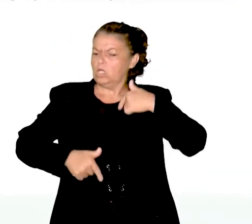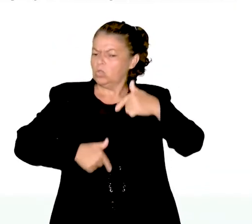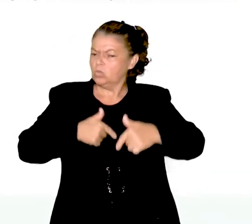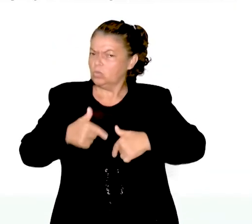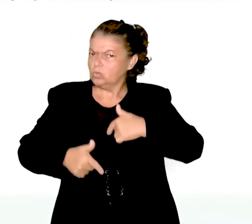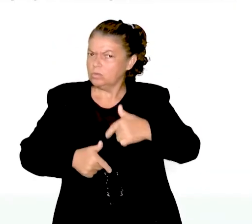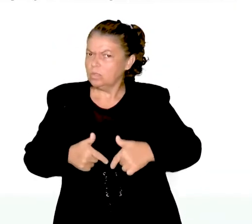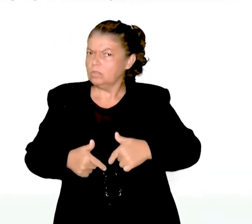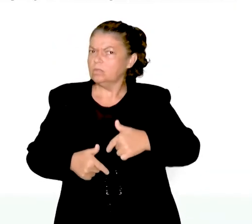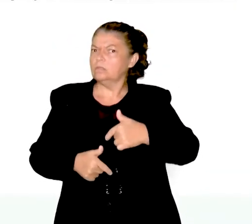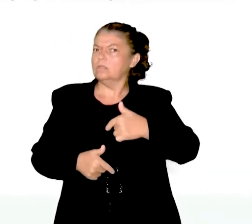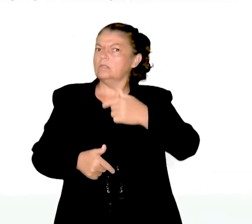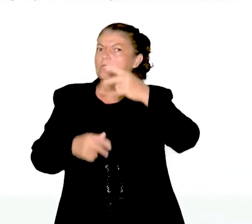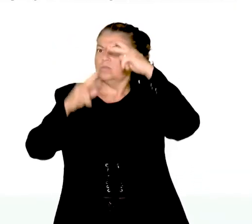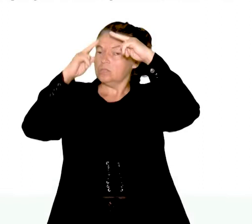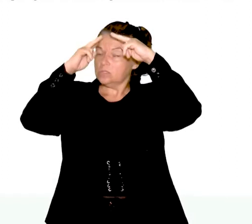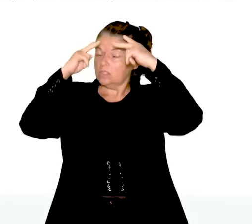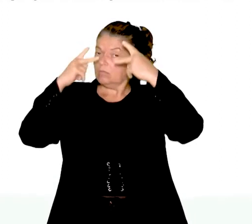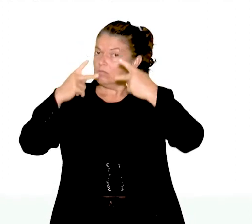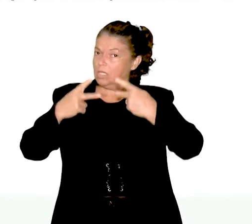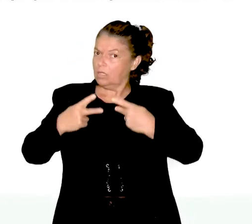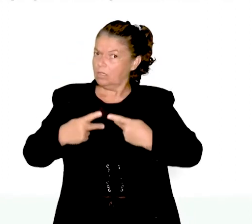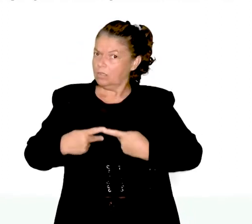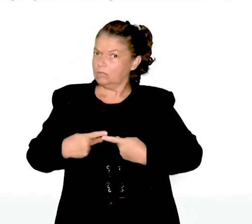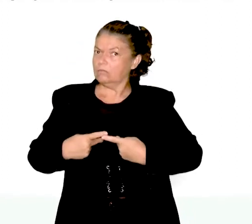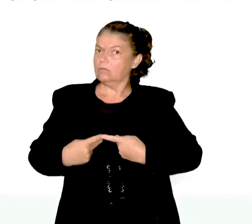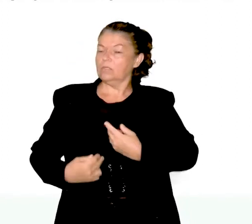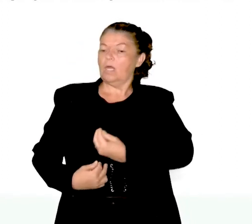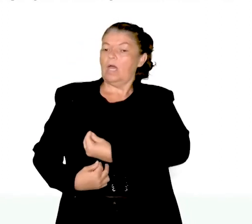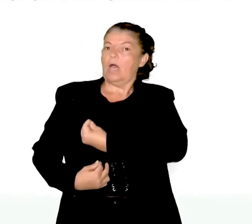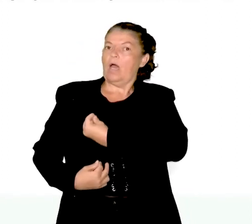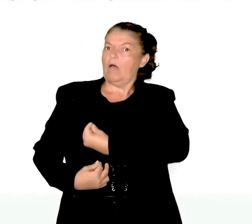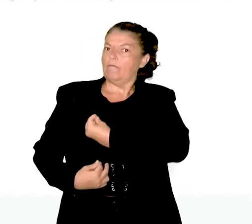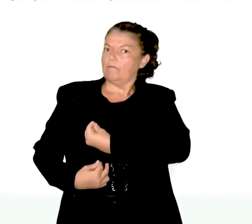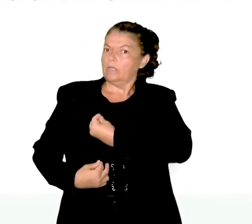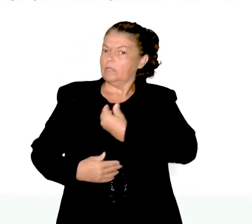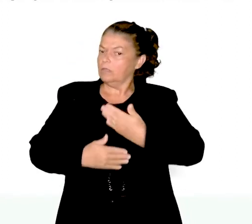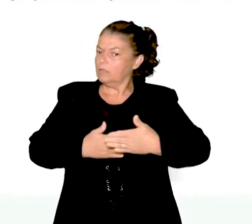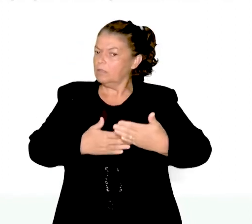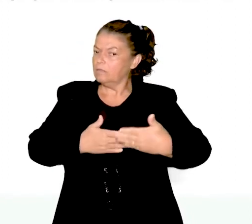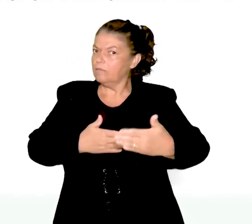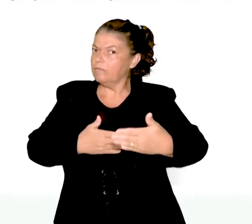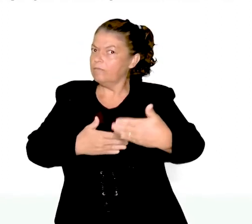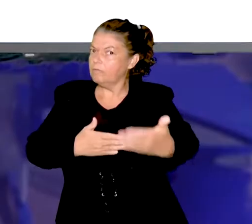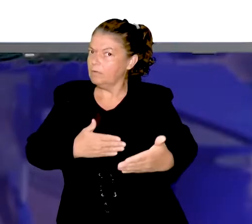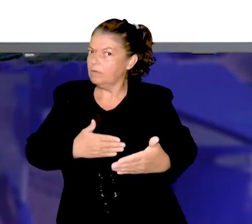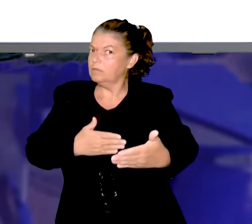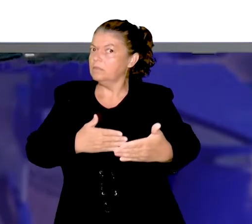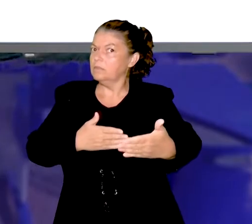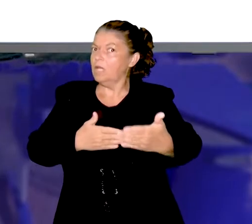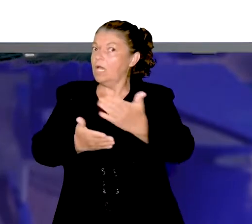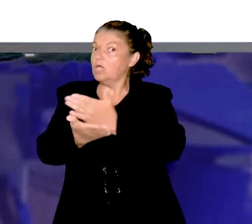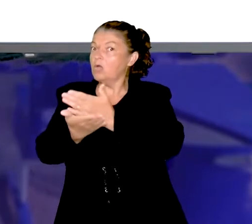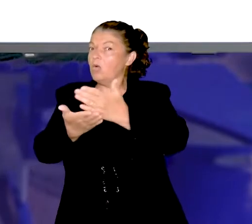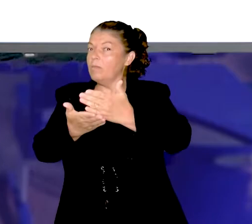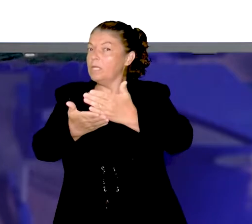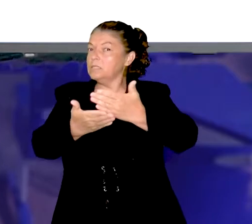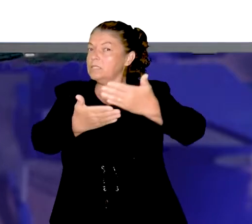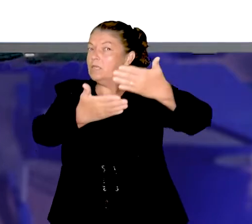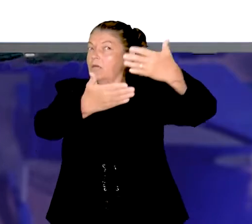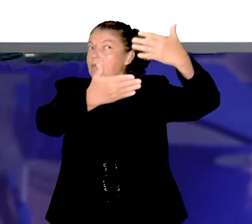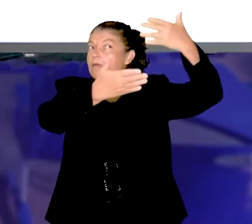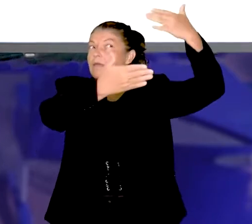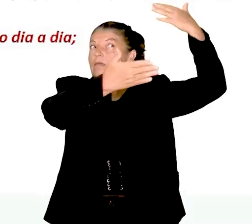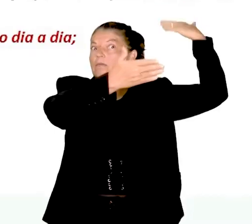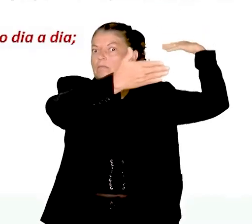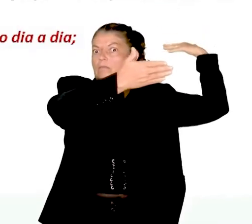prolonguem a vida é um desejo que o acompanha desde as suas origens.